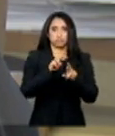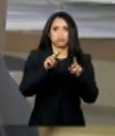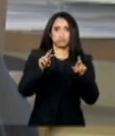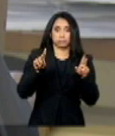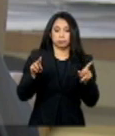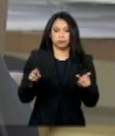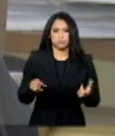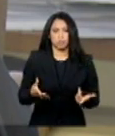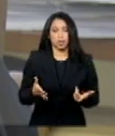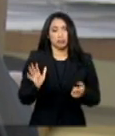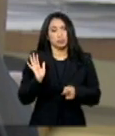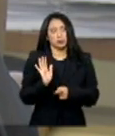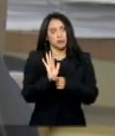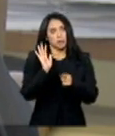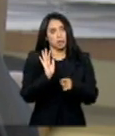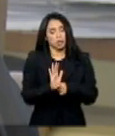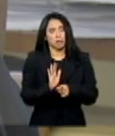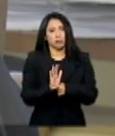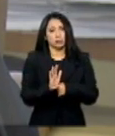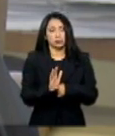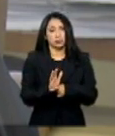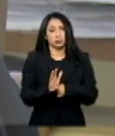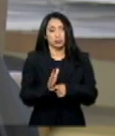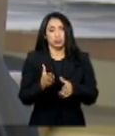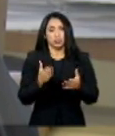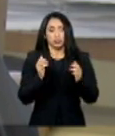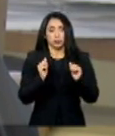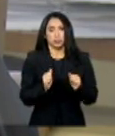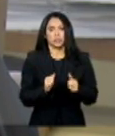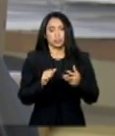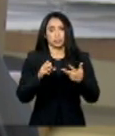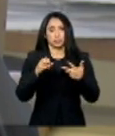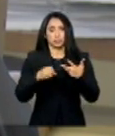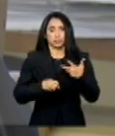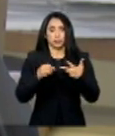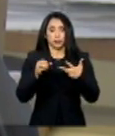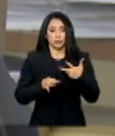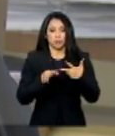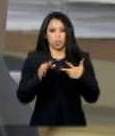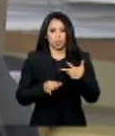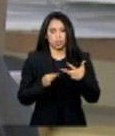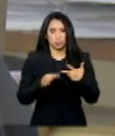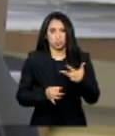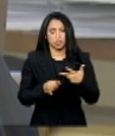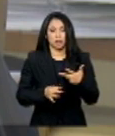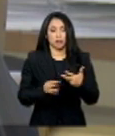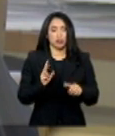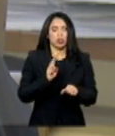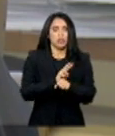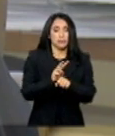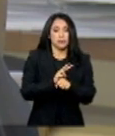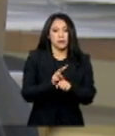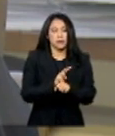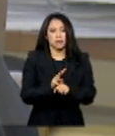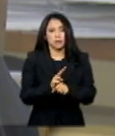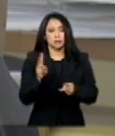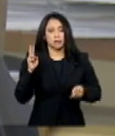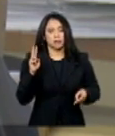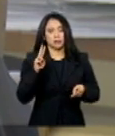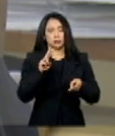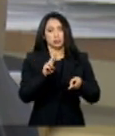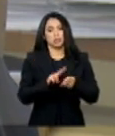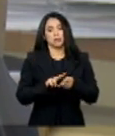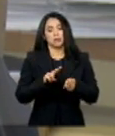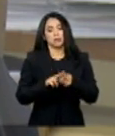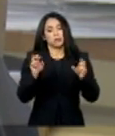dessa supervisão no âmbito do poder judiciário departamento de monitoramento e fiscalização do sistema carcerário e do sistema